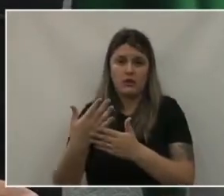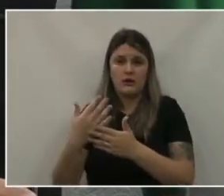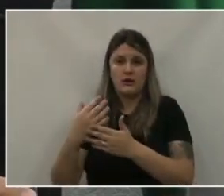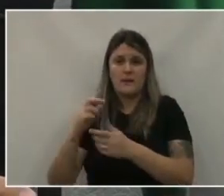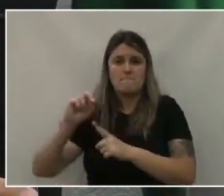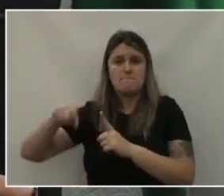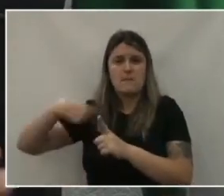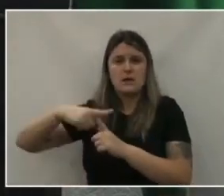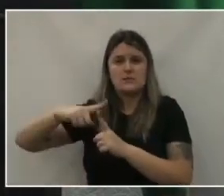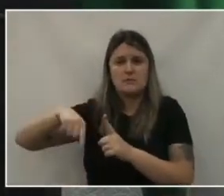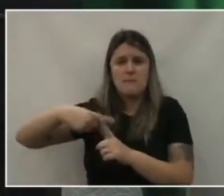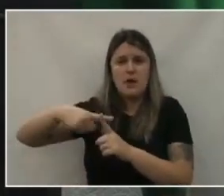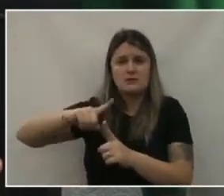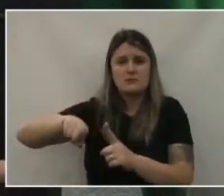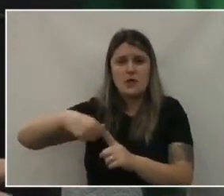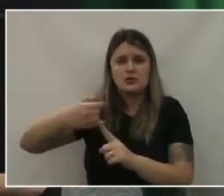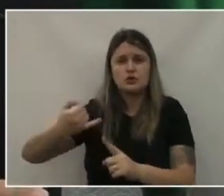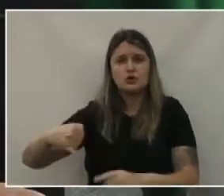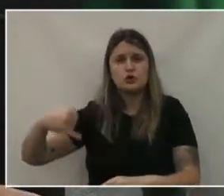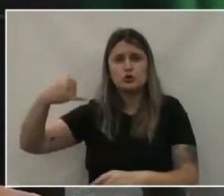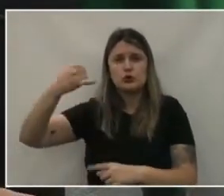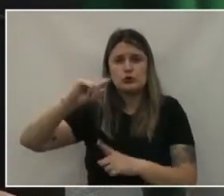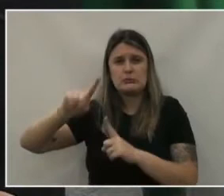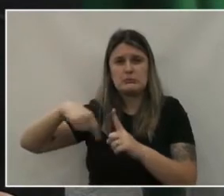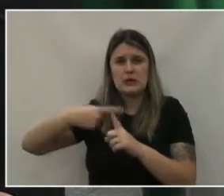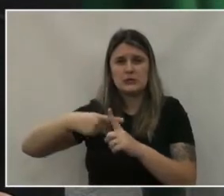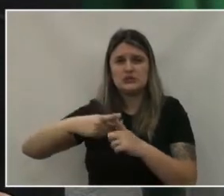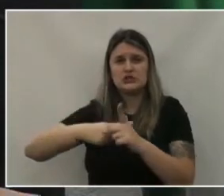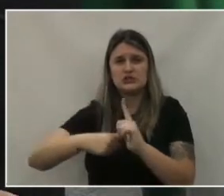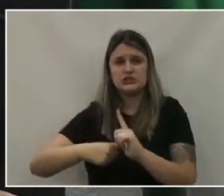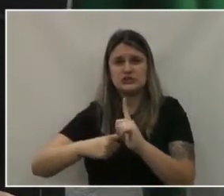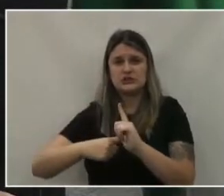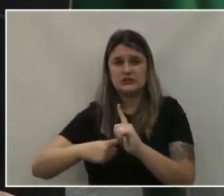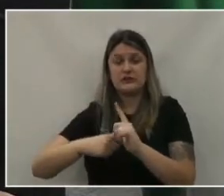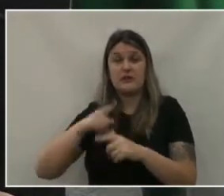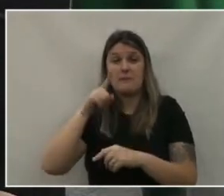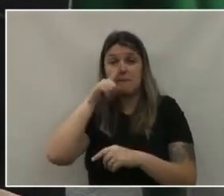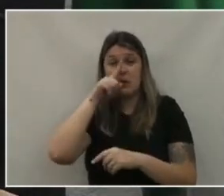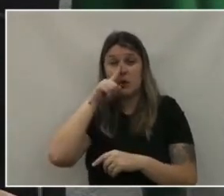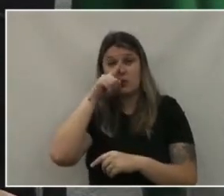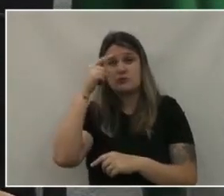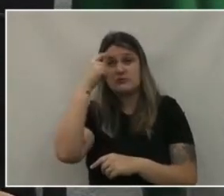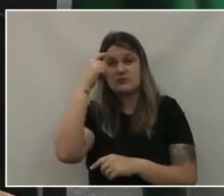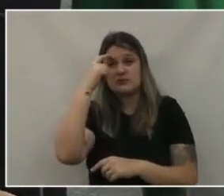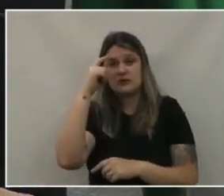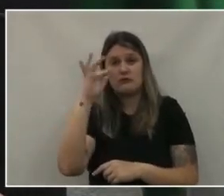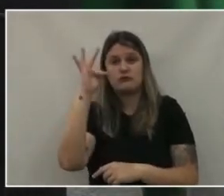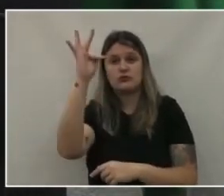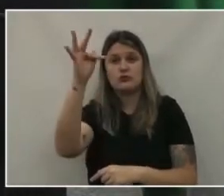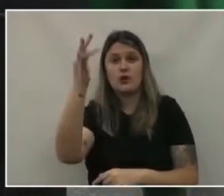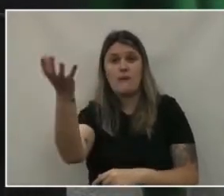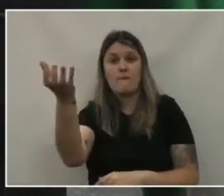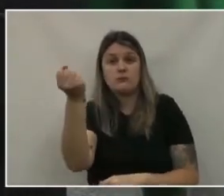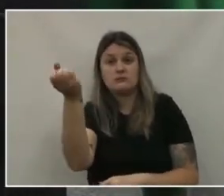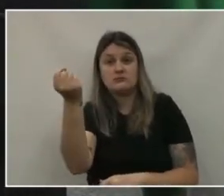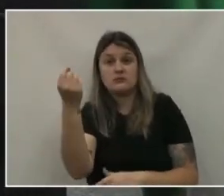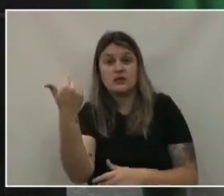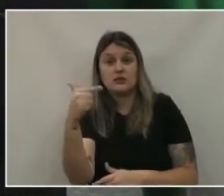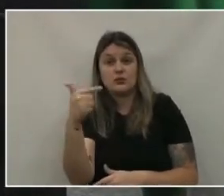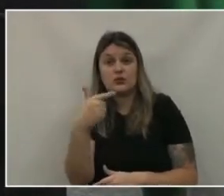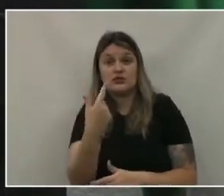Olha o volume que tomou tudo isso e correndo risco aí a previdência dos funcionários. E o